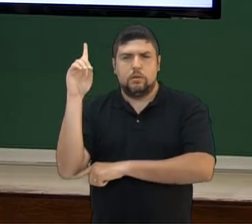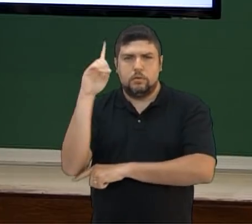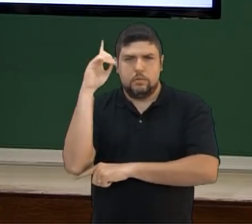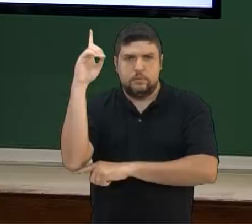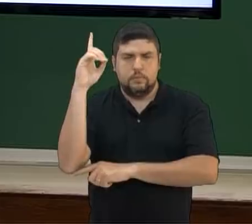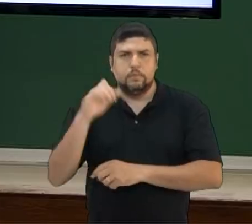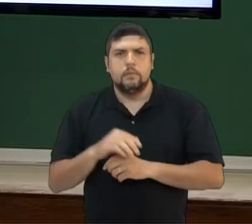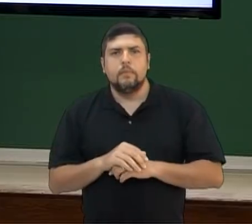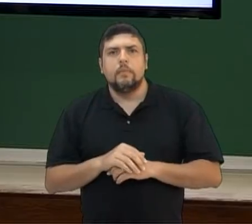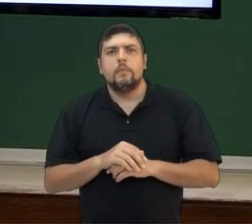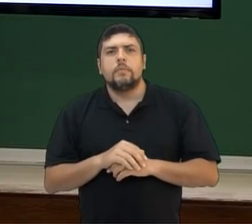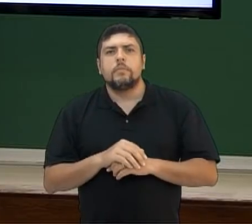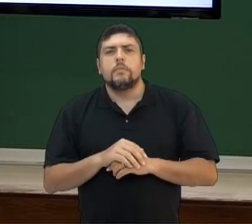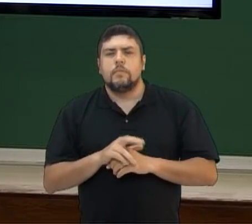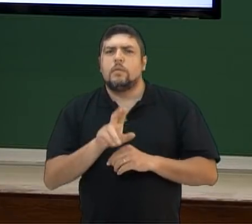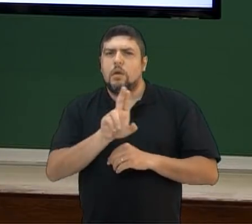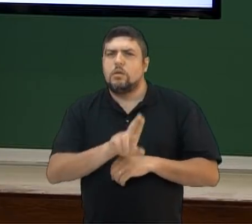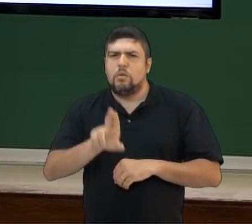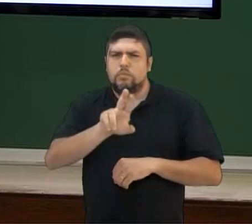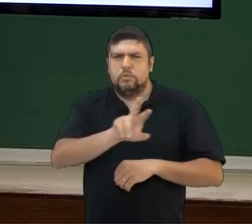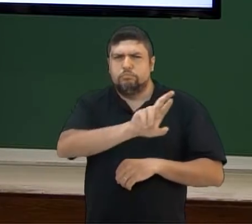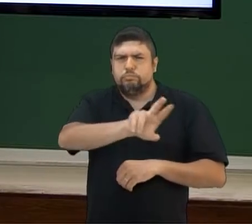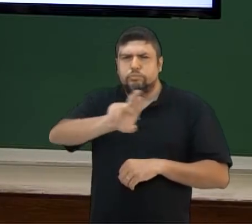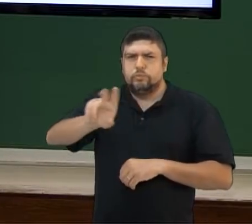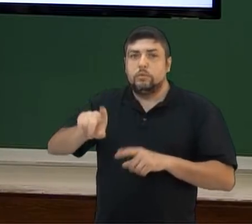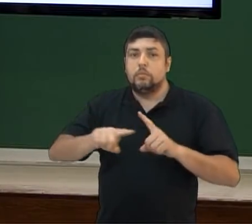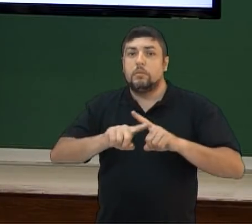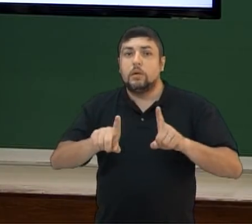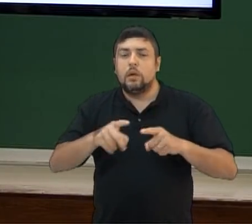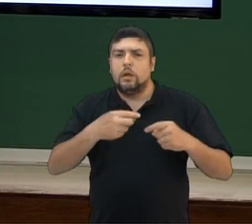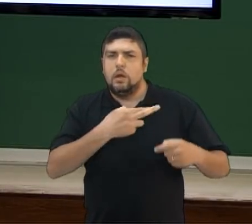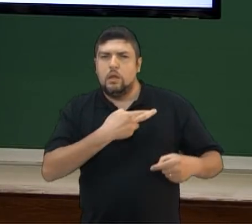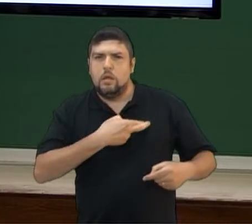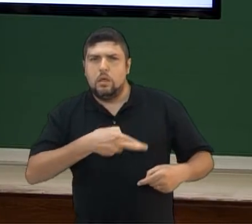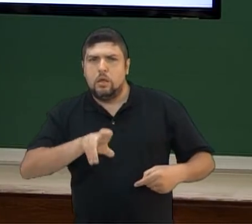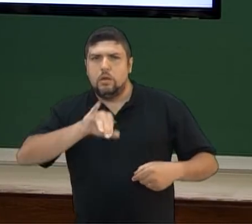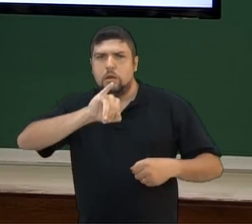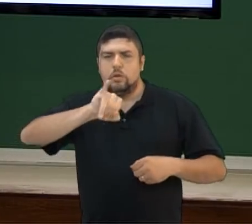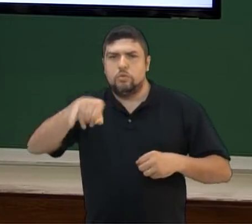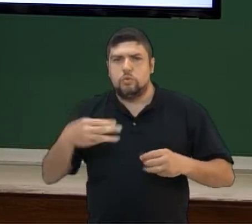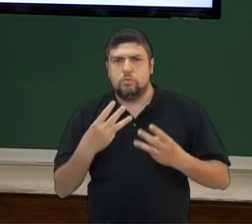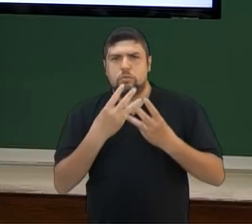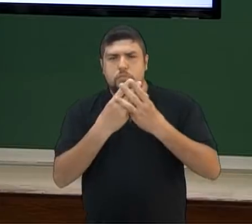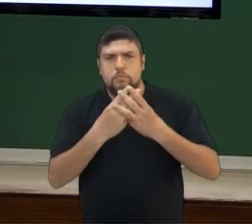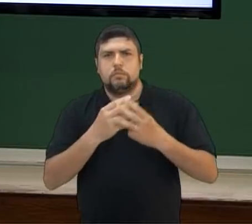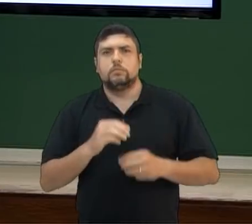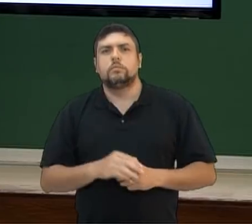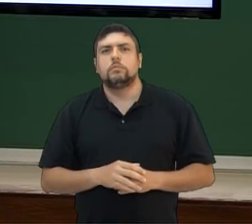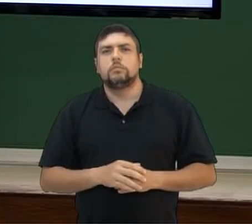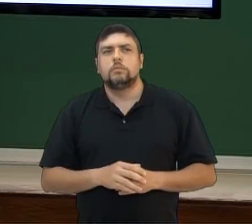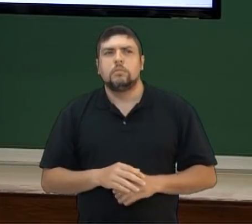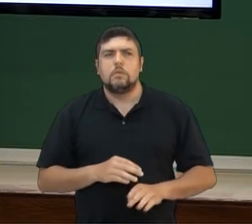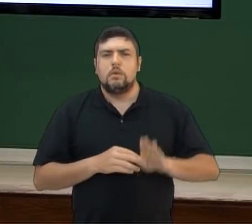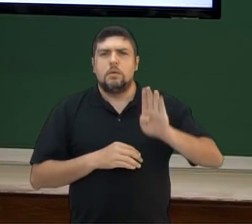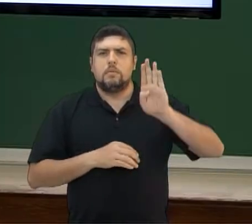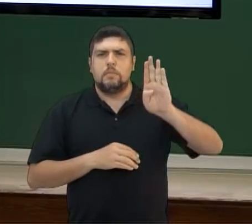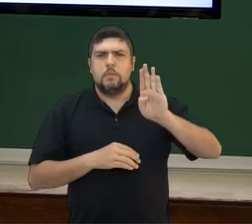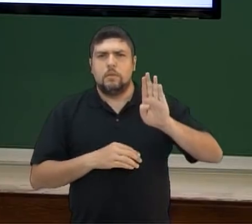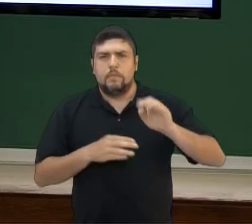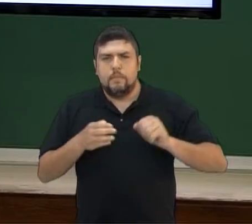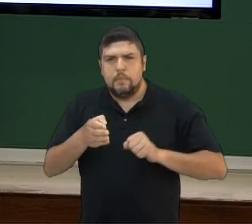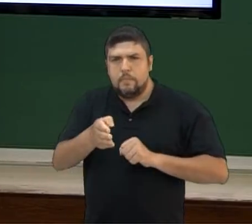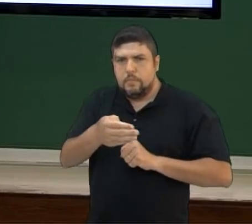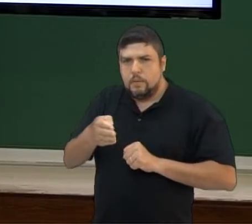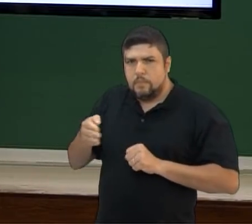de muitas maneiras, mas é um importante símbolo do judaísmo. O peixe. Essa imagem de peixe é um símbolo antigo